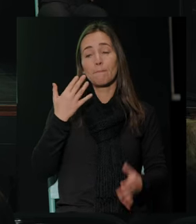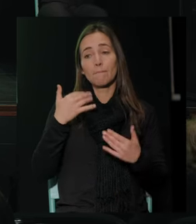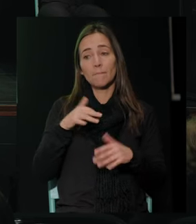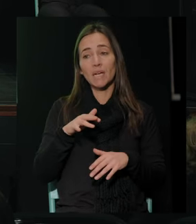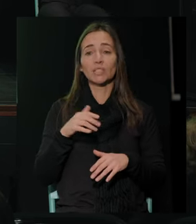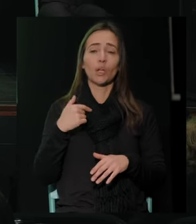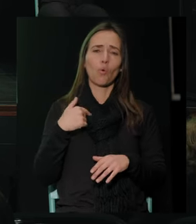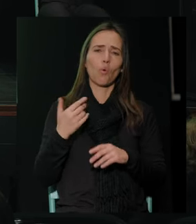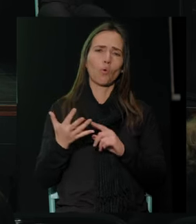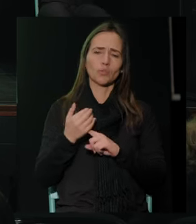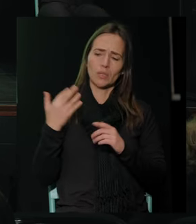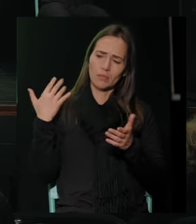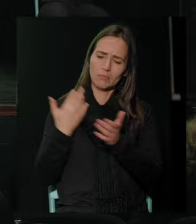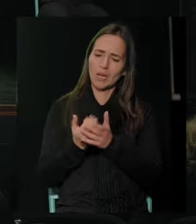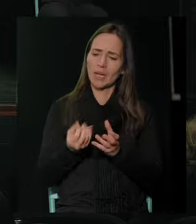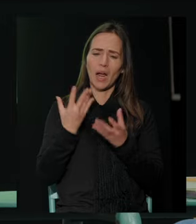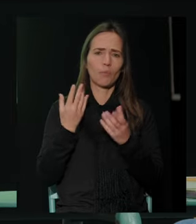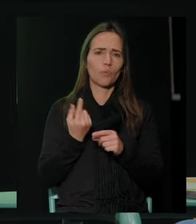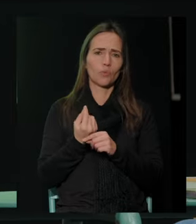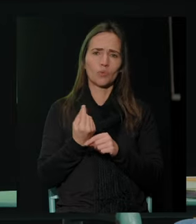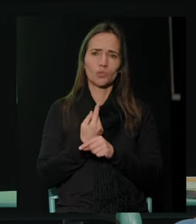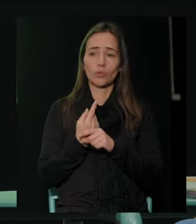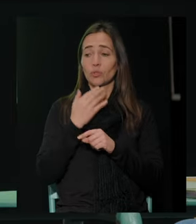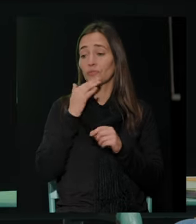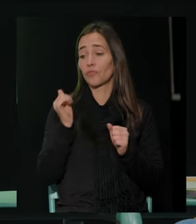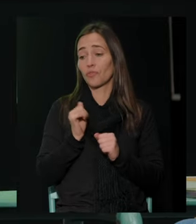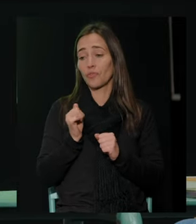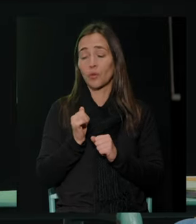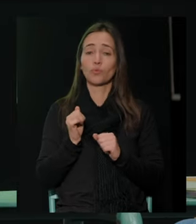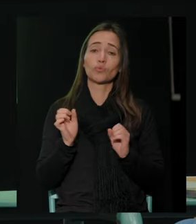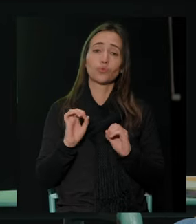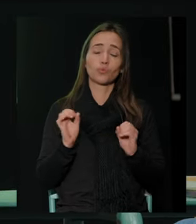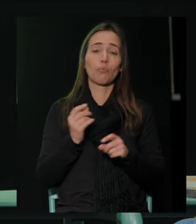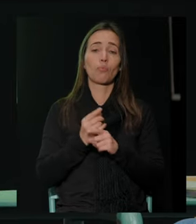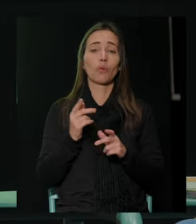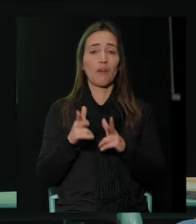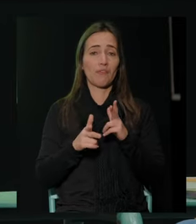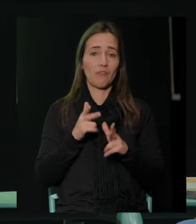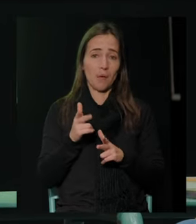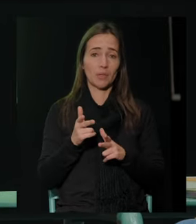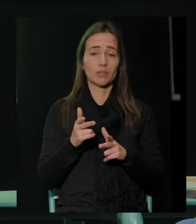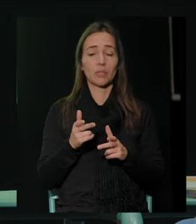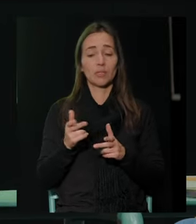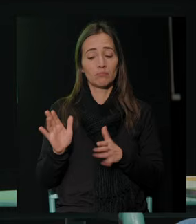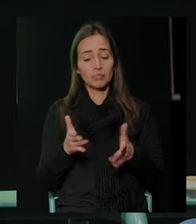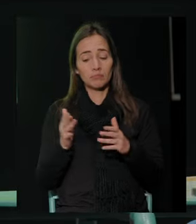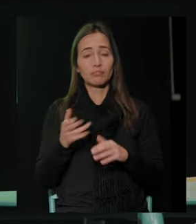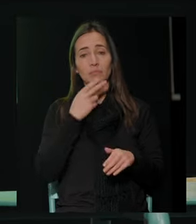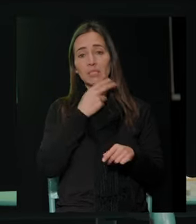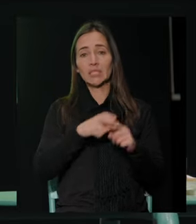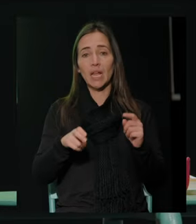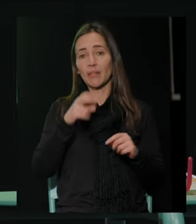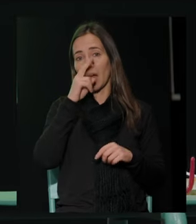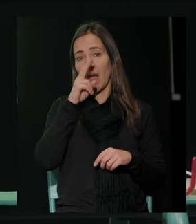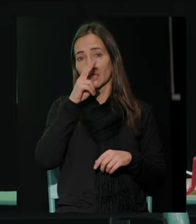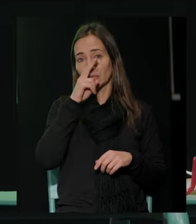bem, eu consegui criar uma série de coisas. Eu já não passo frio, porque as fábricas geram eletricidade ou gás para eu